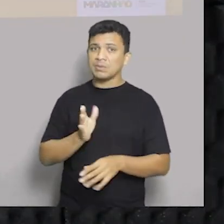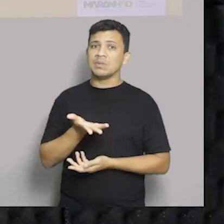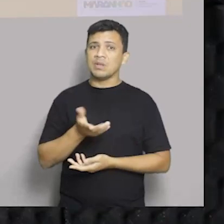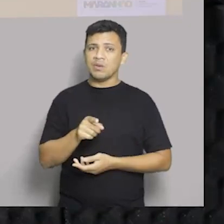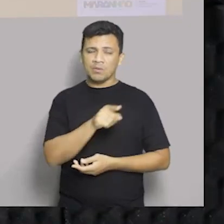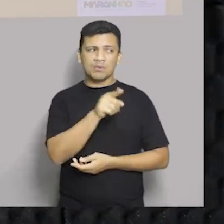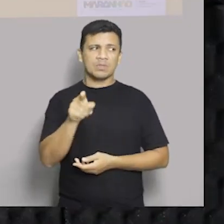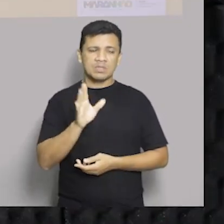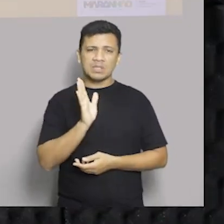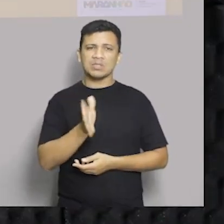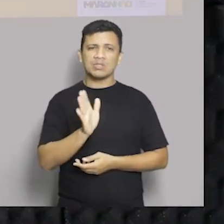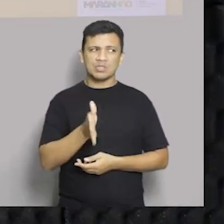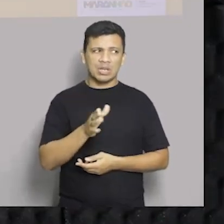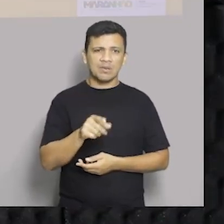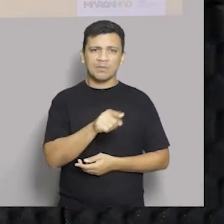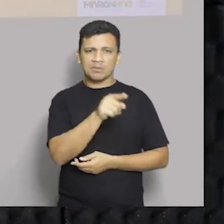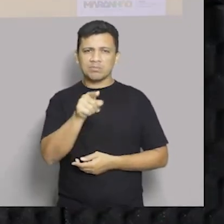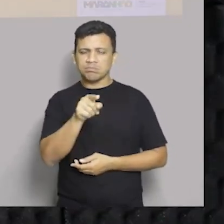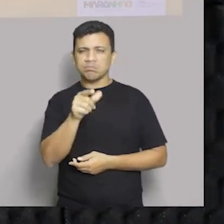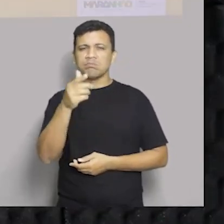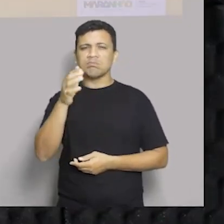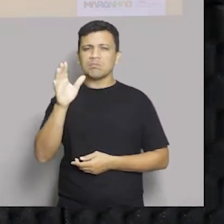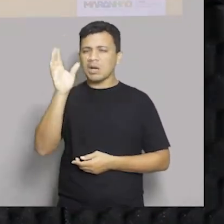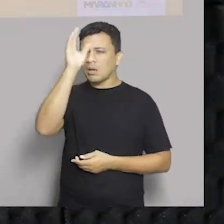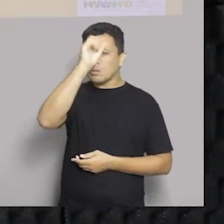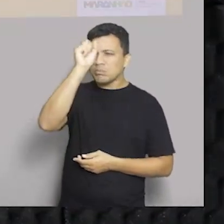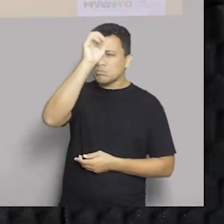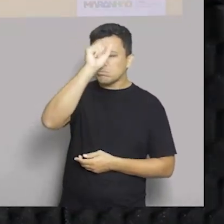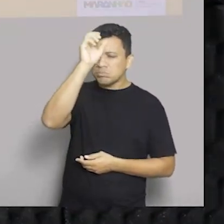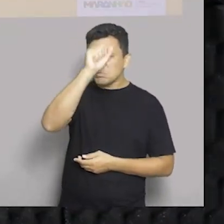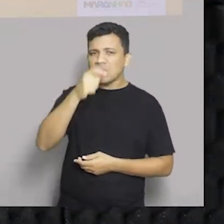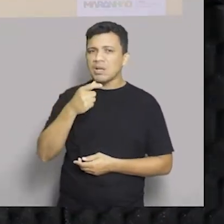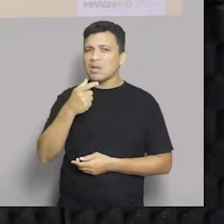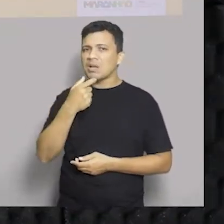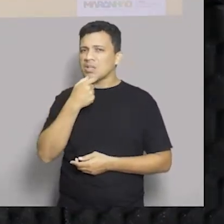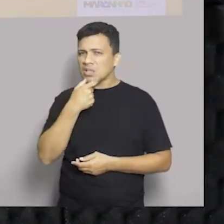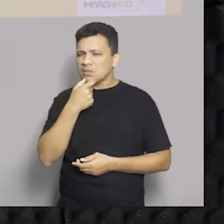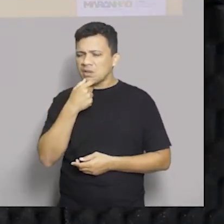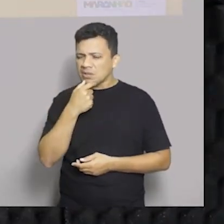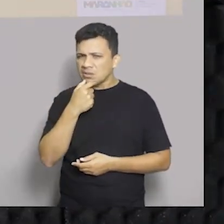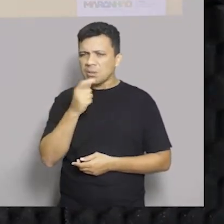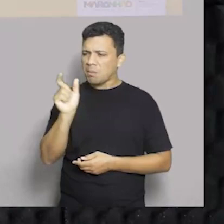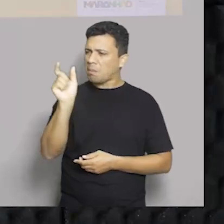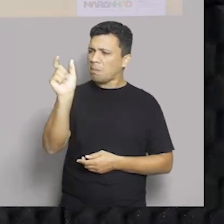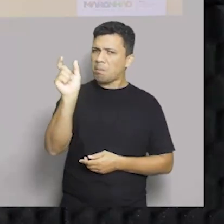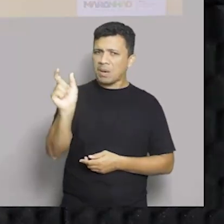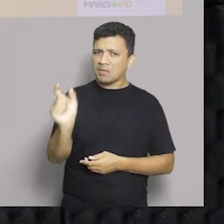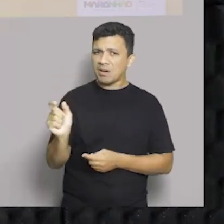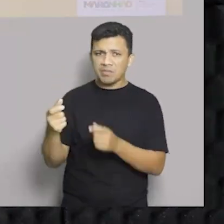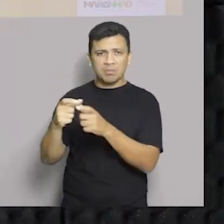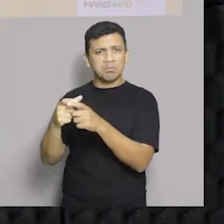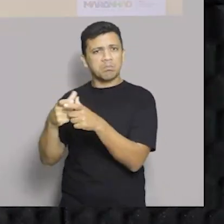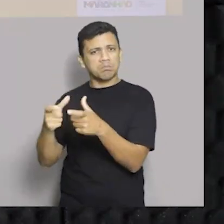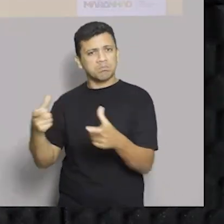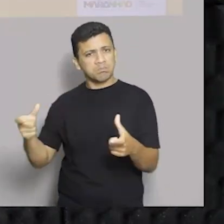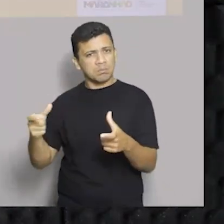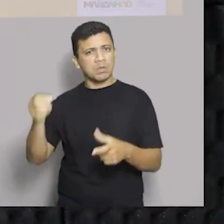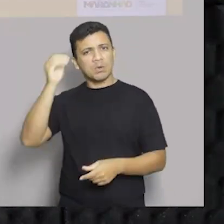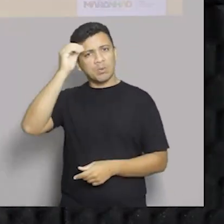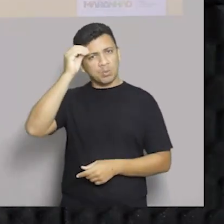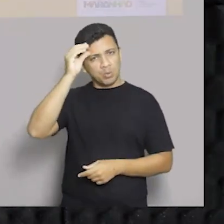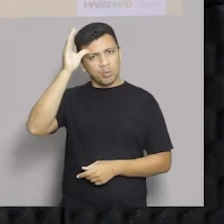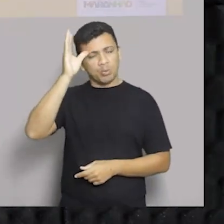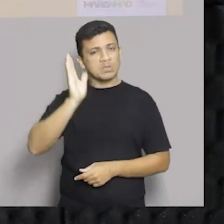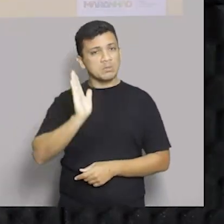Então vocês já conquistaram na cabeça de vocês uma bagagem de língua inglesa, você já tem um conhecimento, fora aquilo que